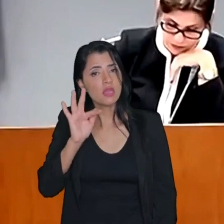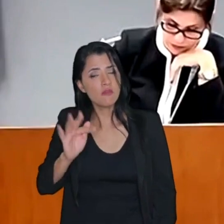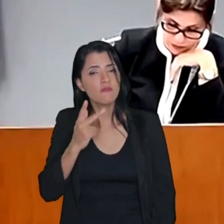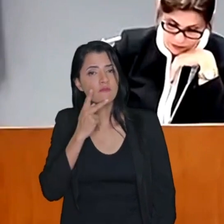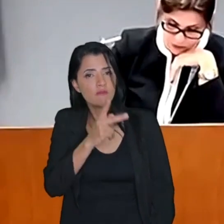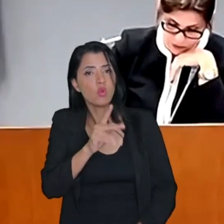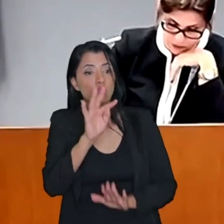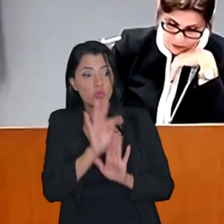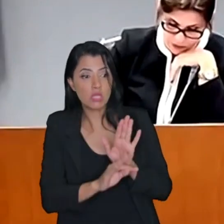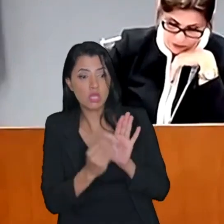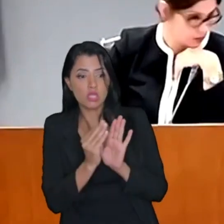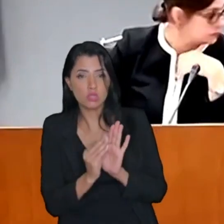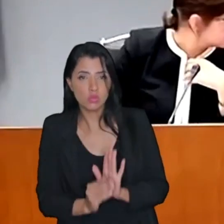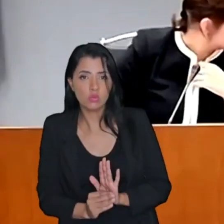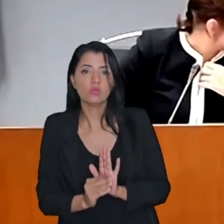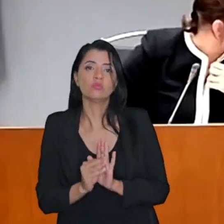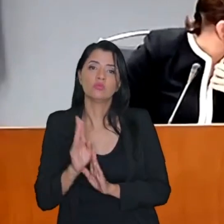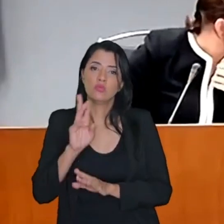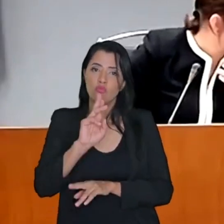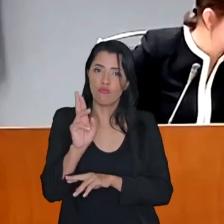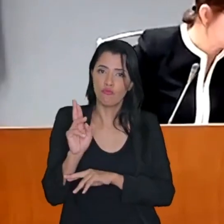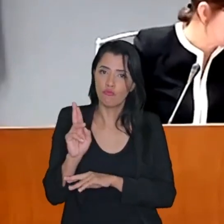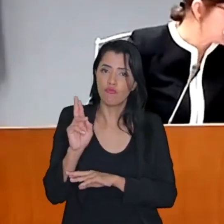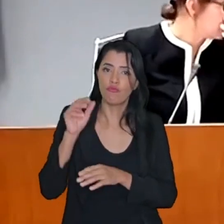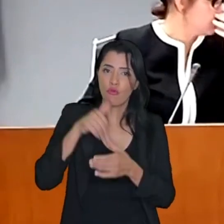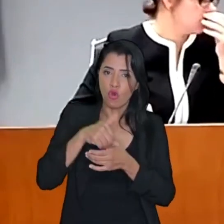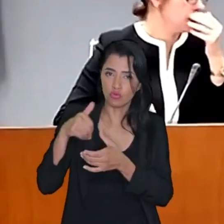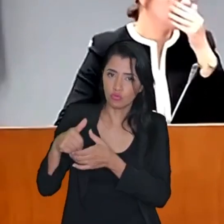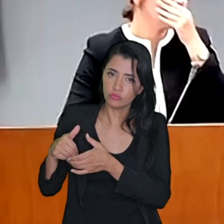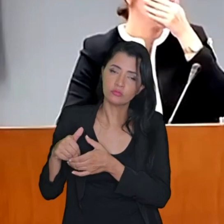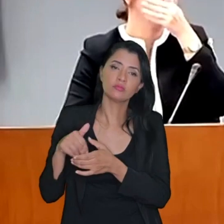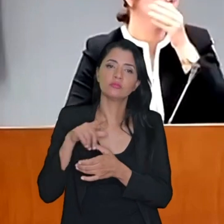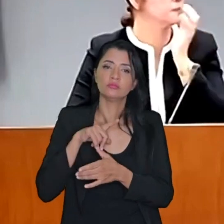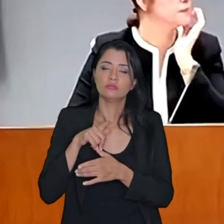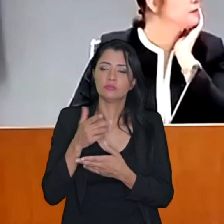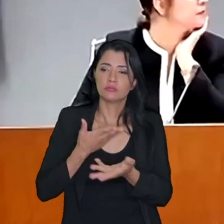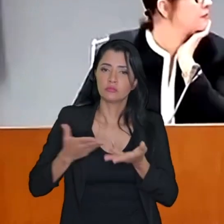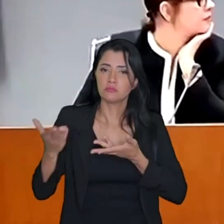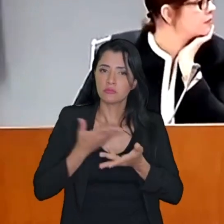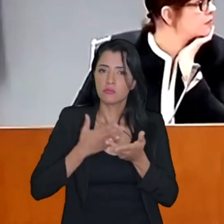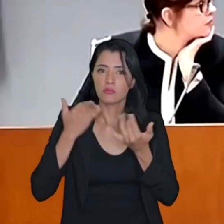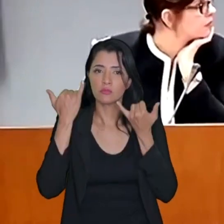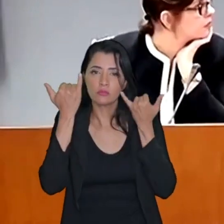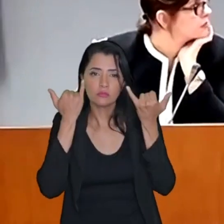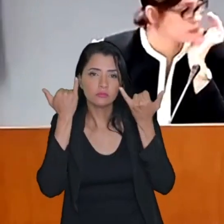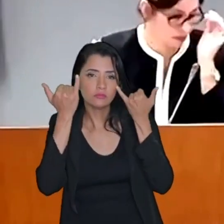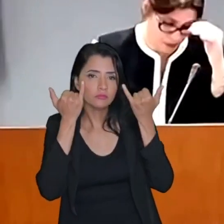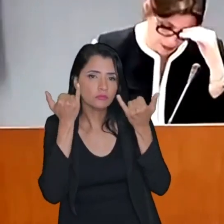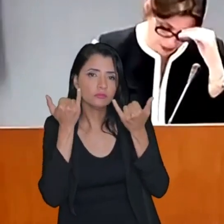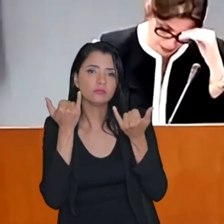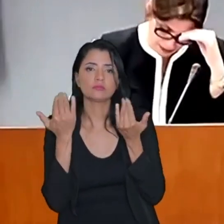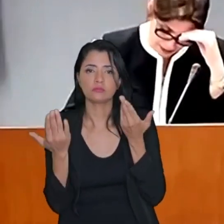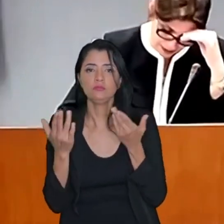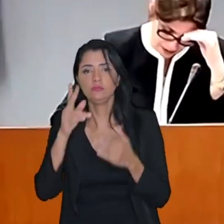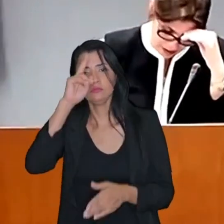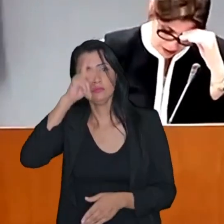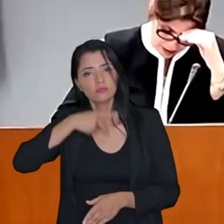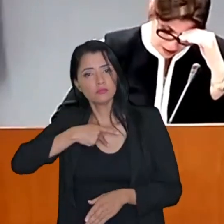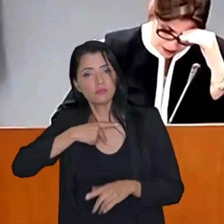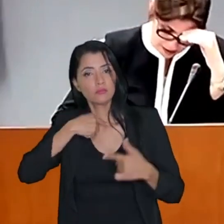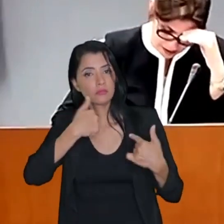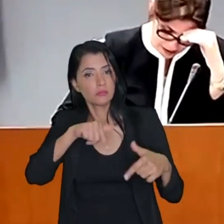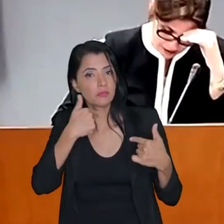disse textualmente, voto do relator, que o compartilhamento de informações